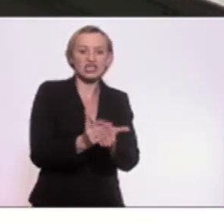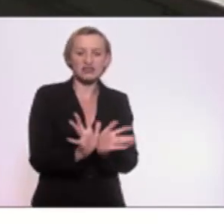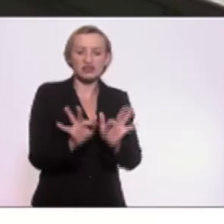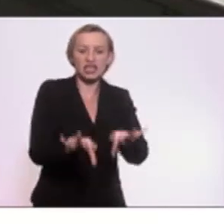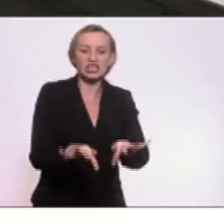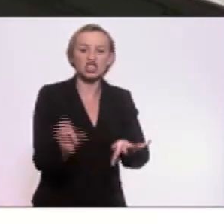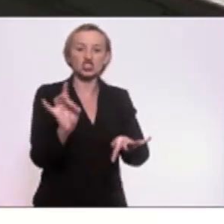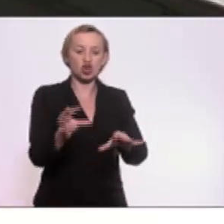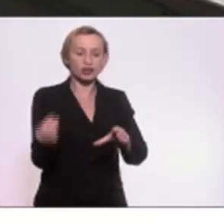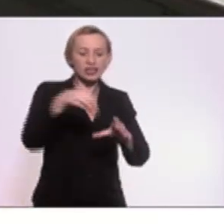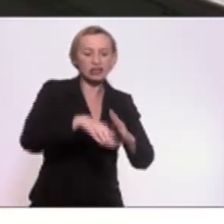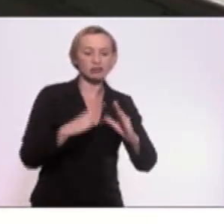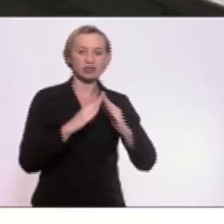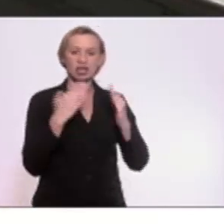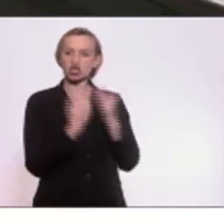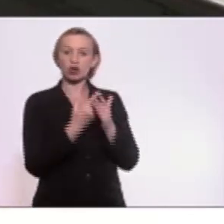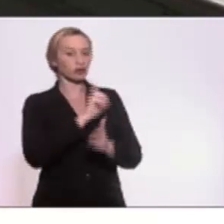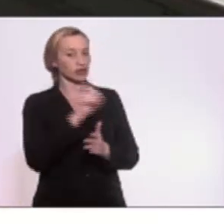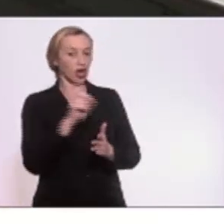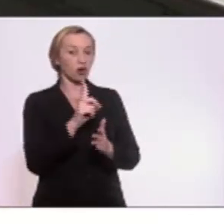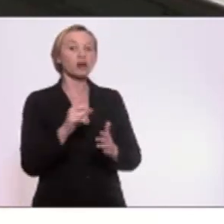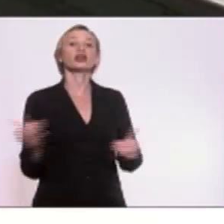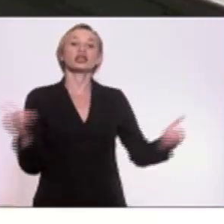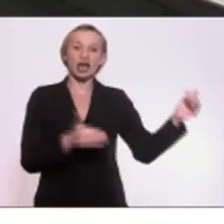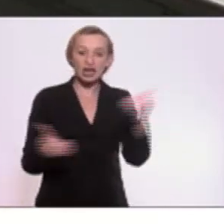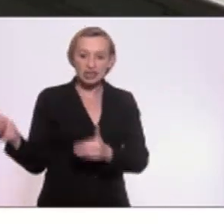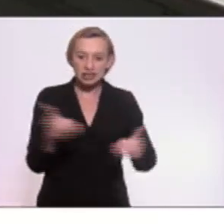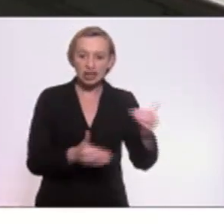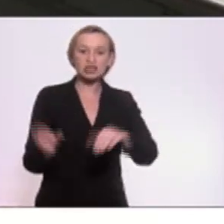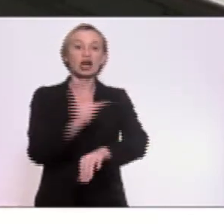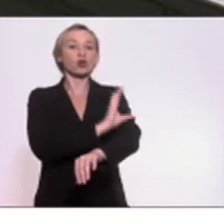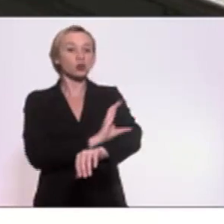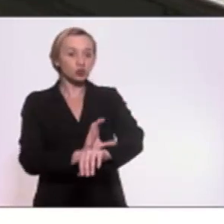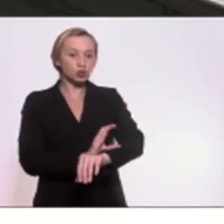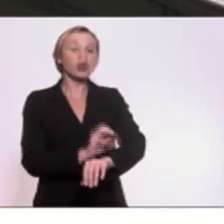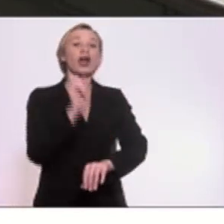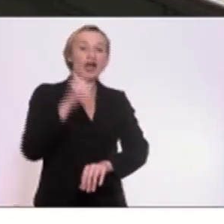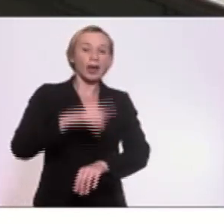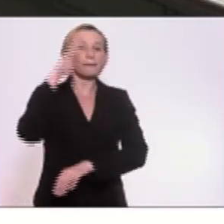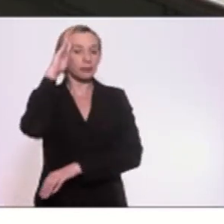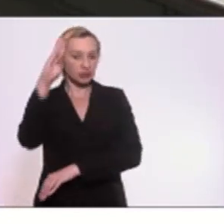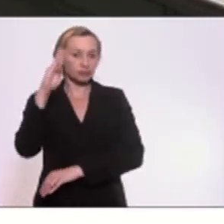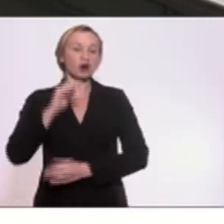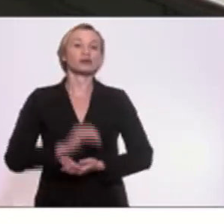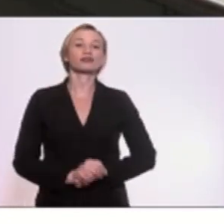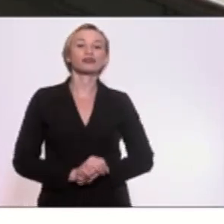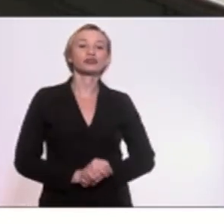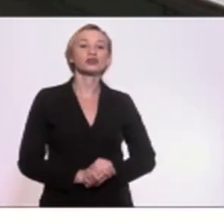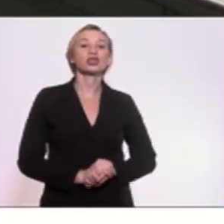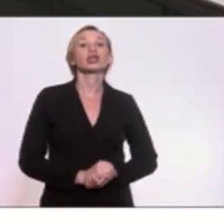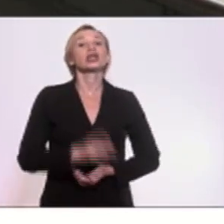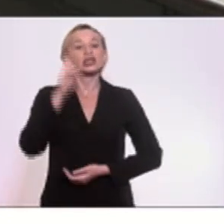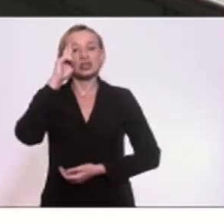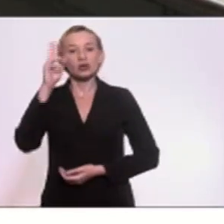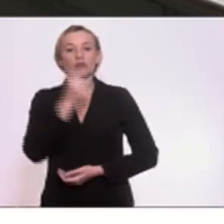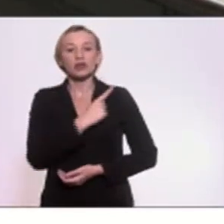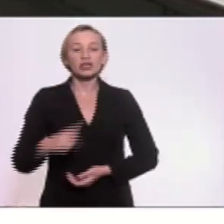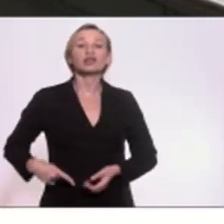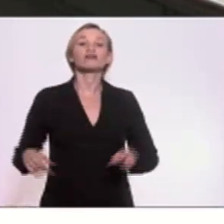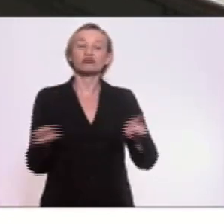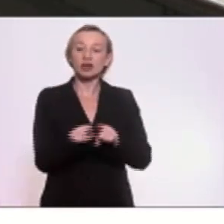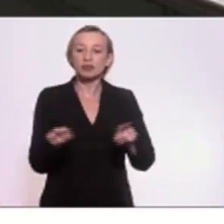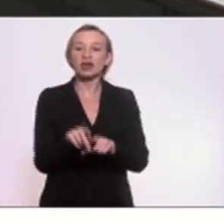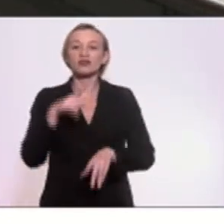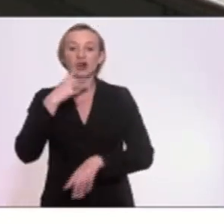encerra na sala de aula. E, portanto, ter acesso a bens culturais é fundamental. E aí, senhor presidente, também